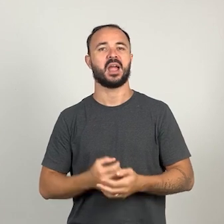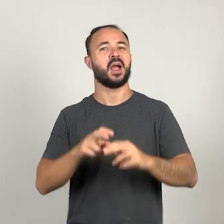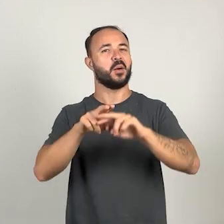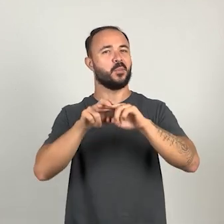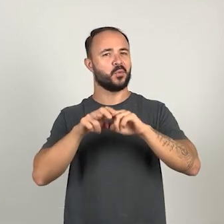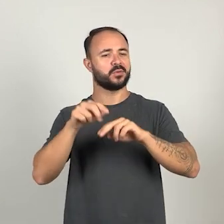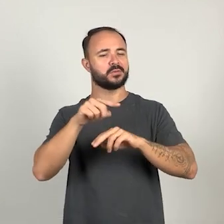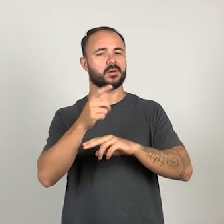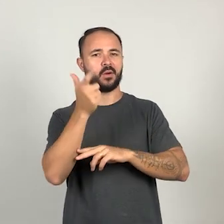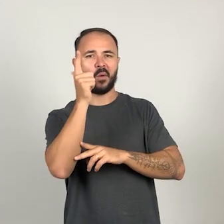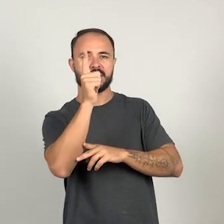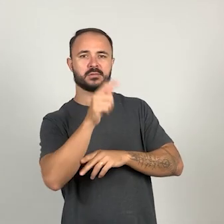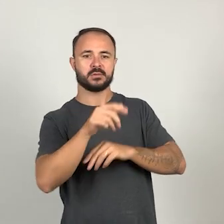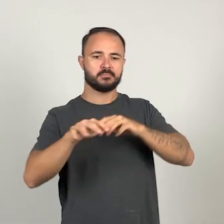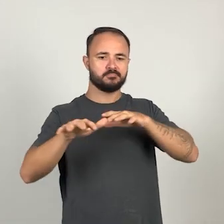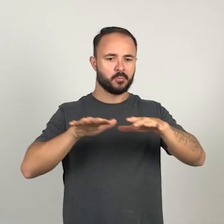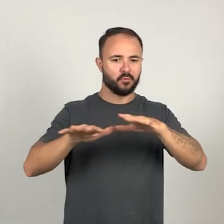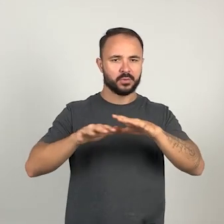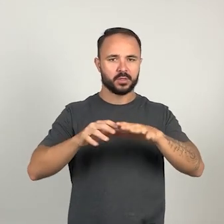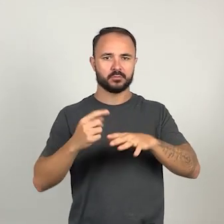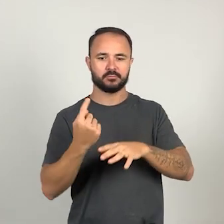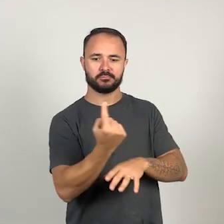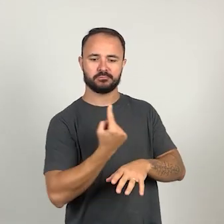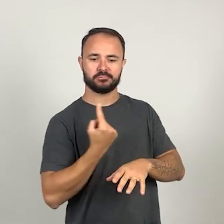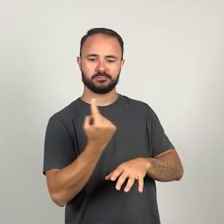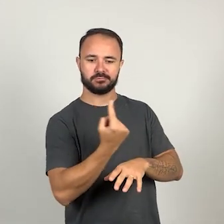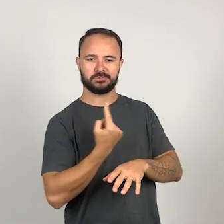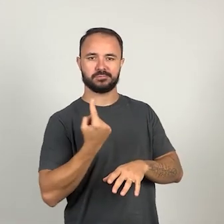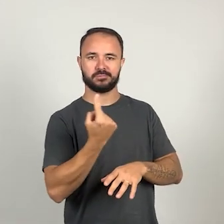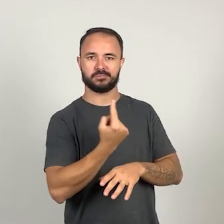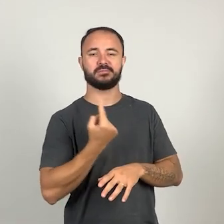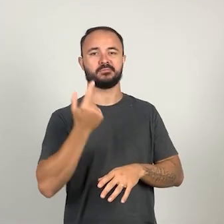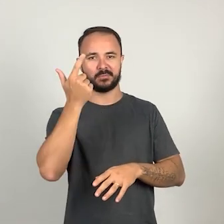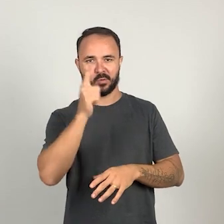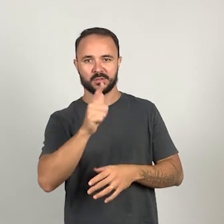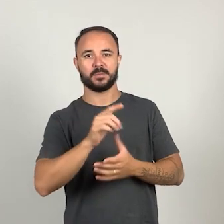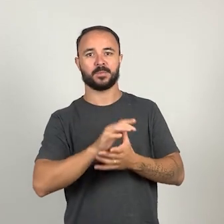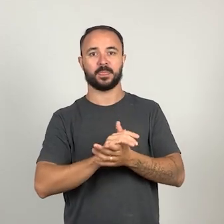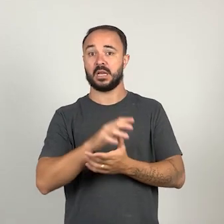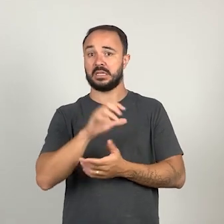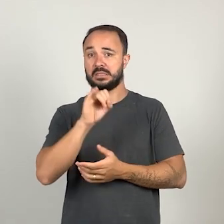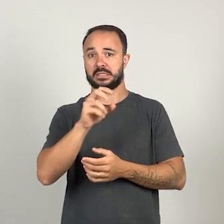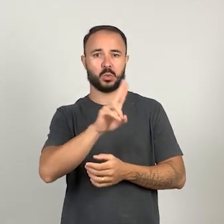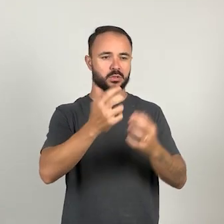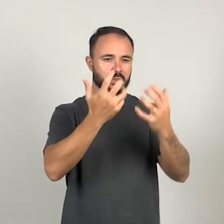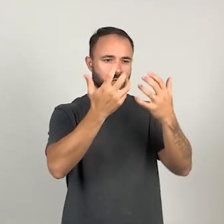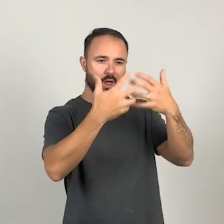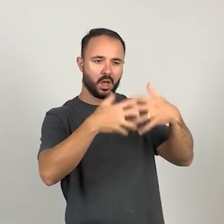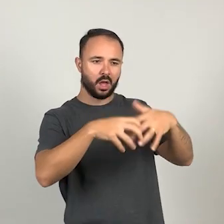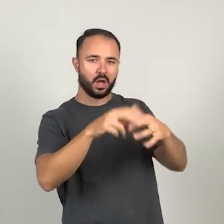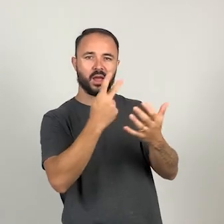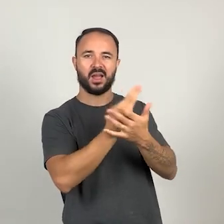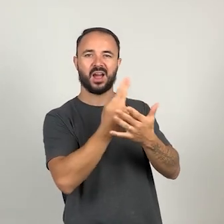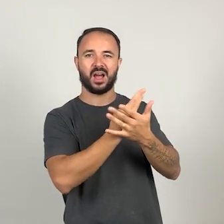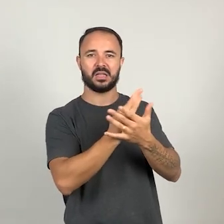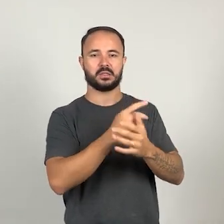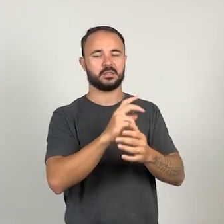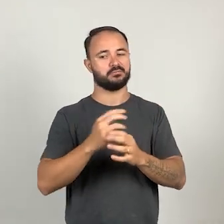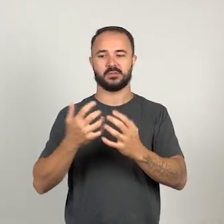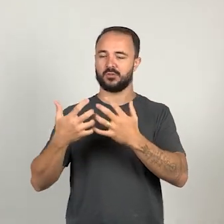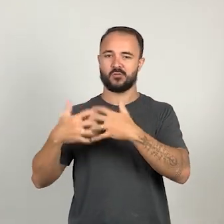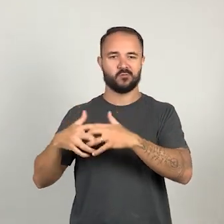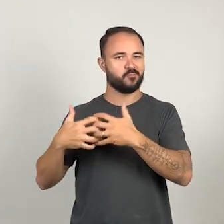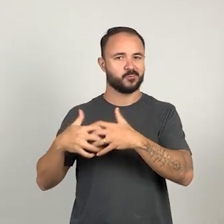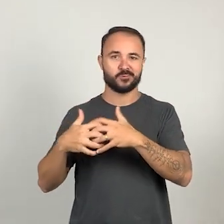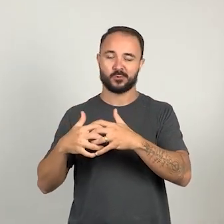desse peão. Se utilizarmos uma outra engrenagem no lugar dessa, teremos que alterar todo o sistema de acionamento. O